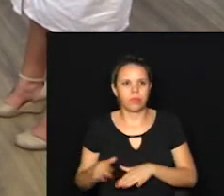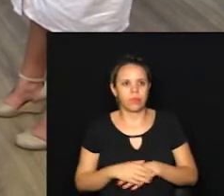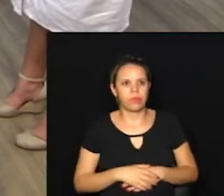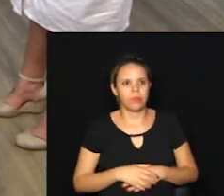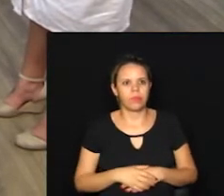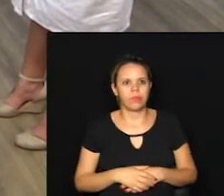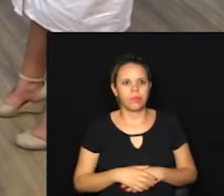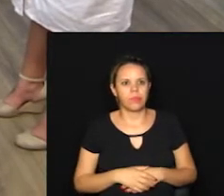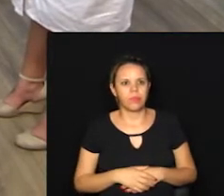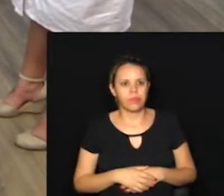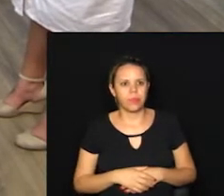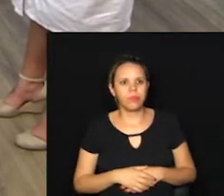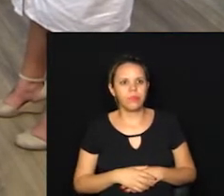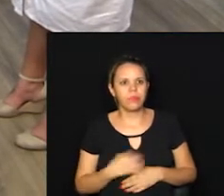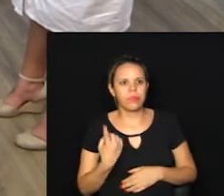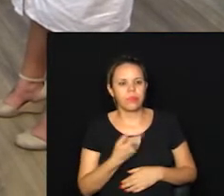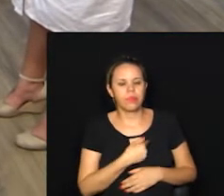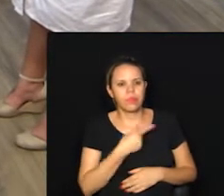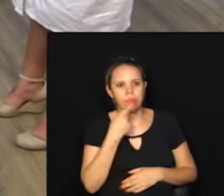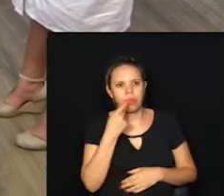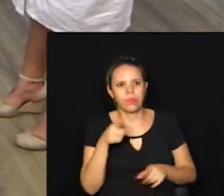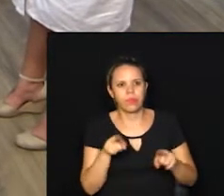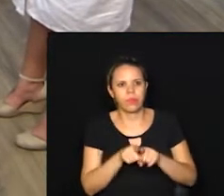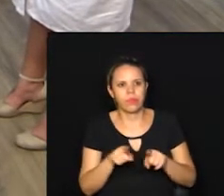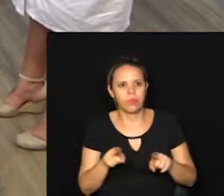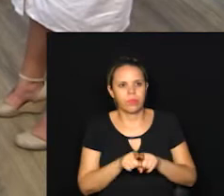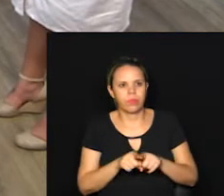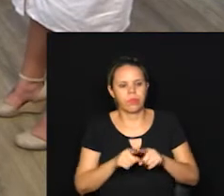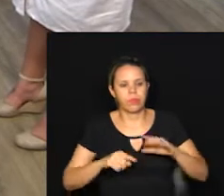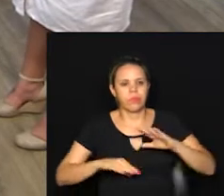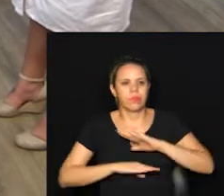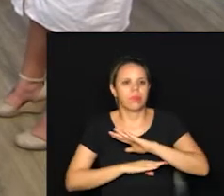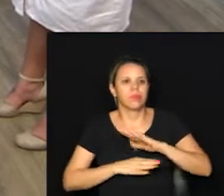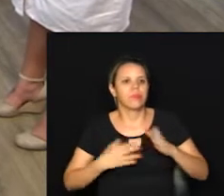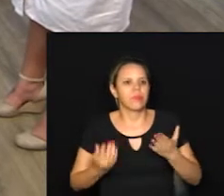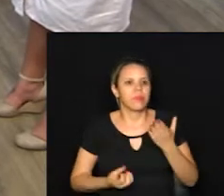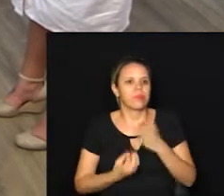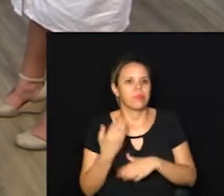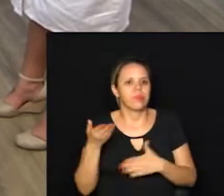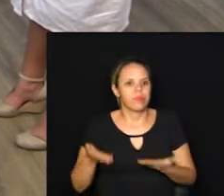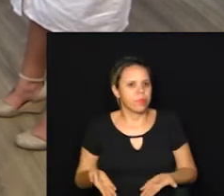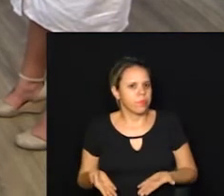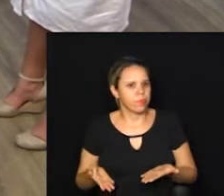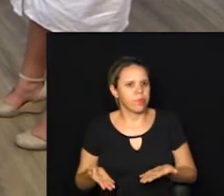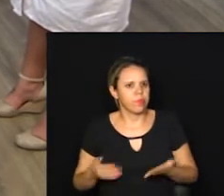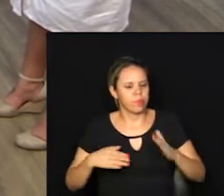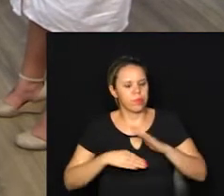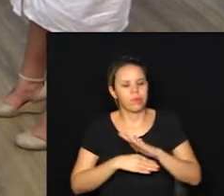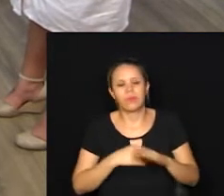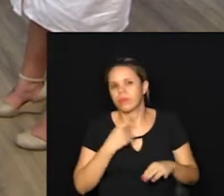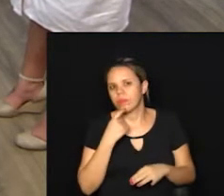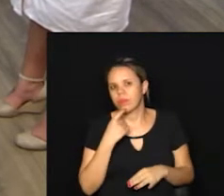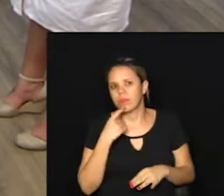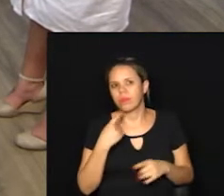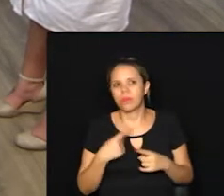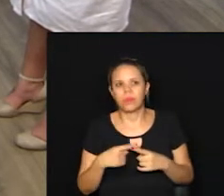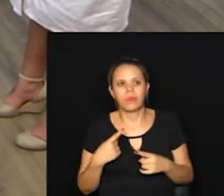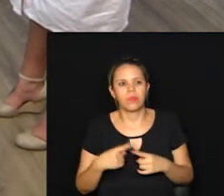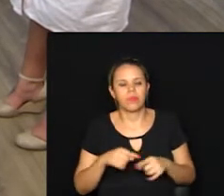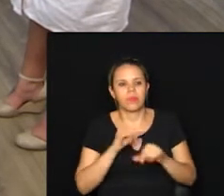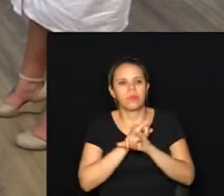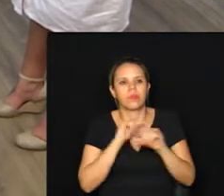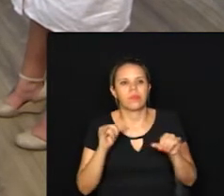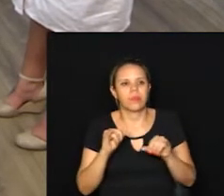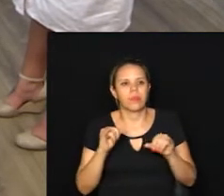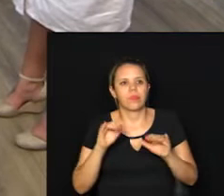nossos estúdios, Mina, para a gente abordar também as notícias do Legislativo, do que acontece aqui na Câmara de Campinas, até porque foi divulgado